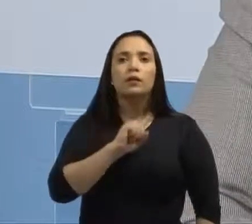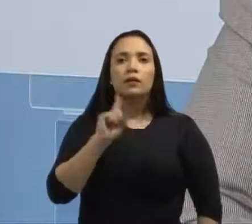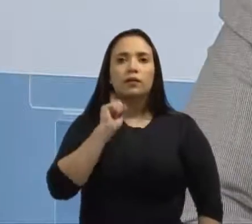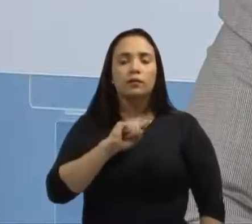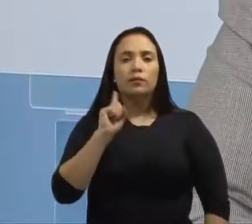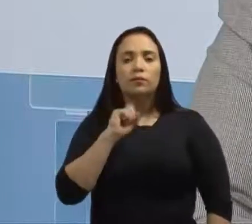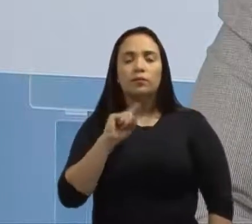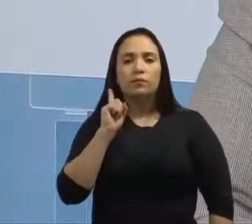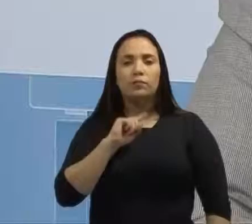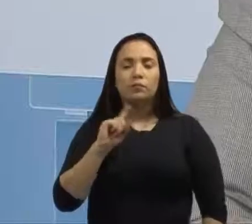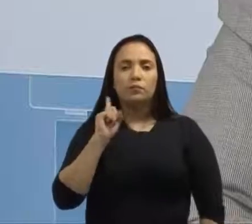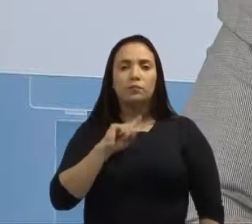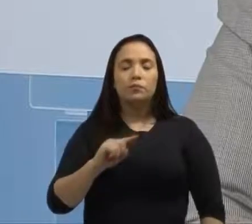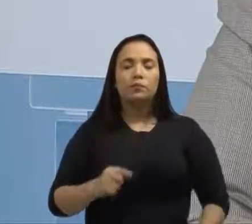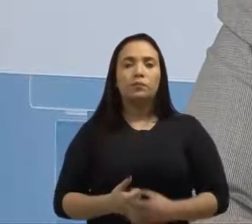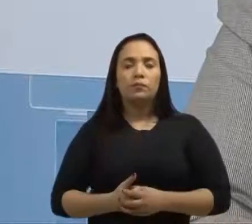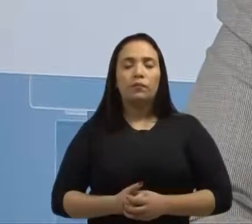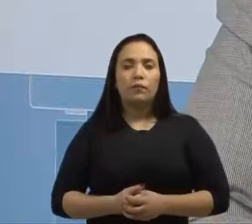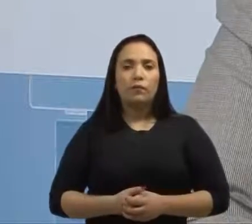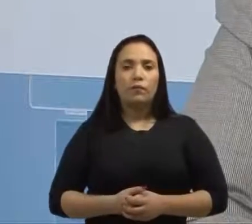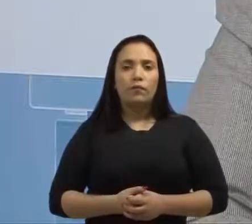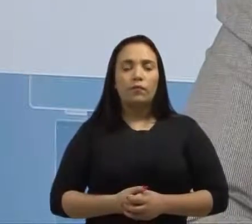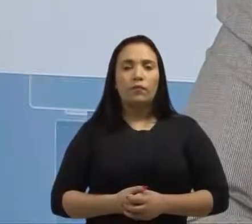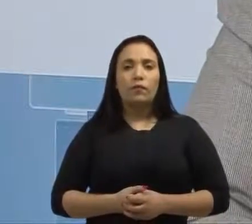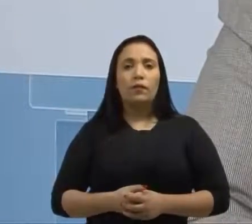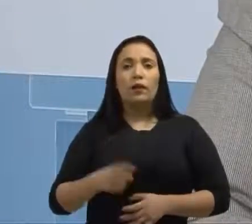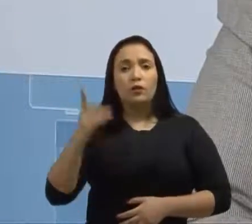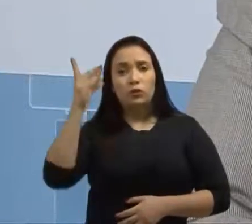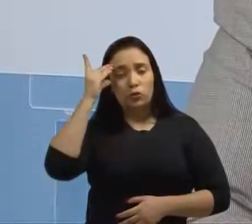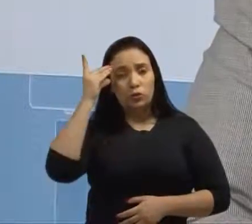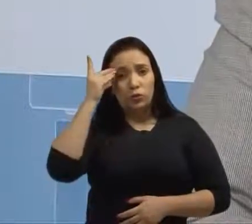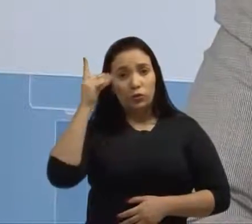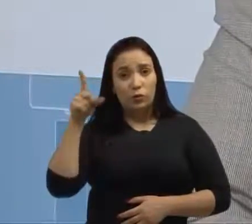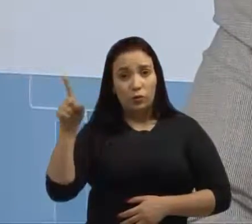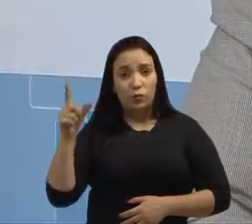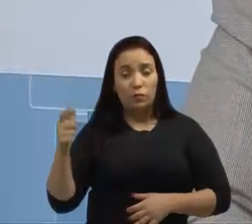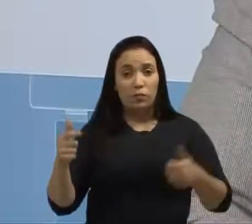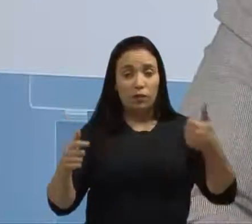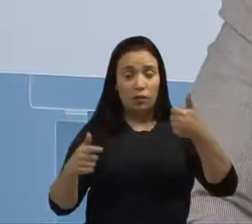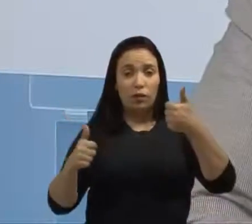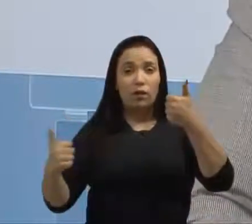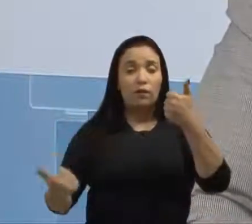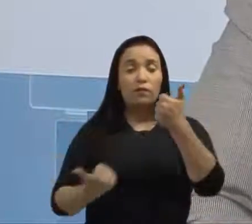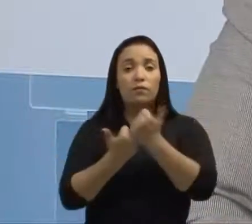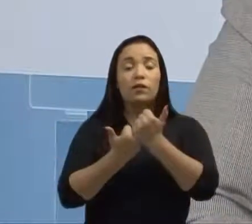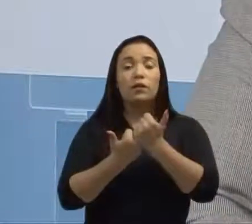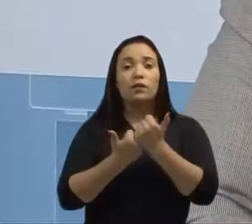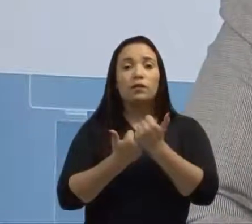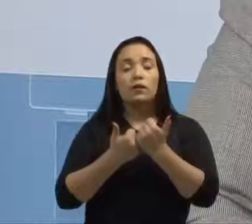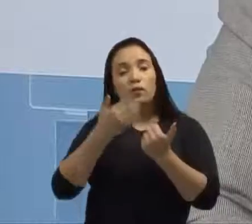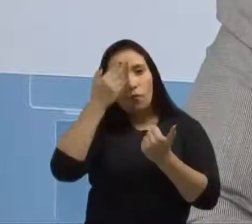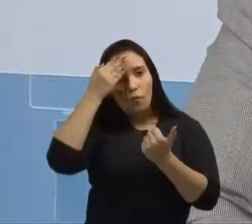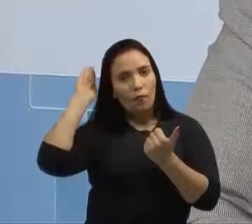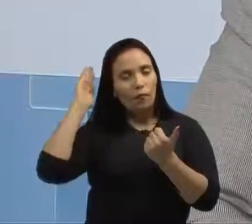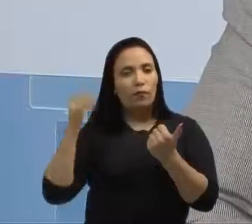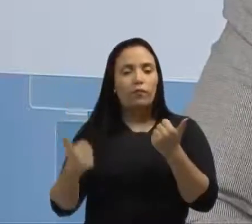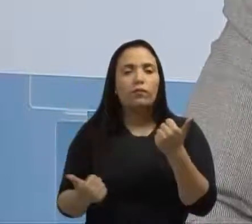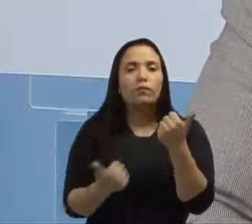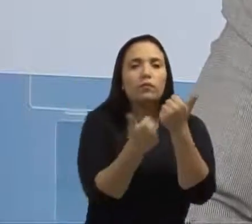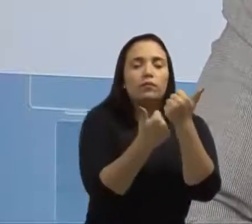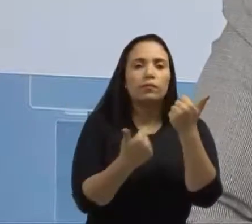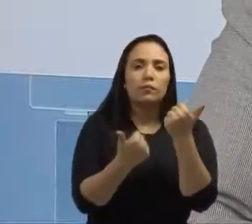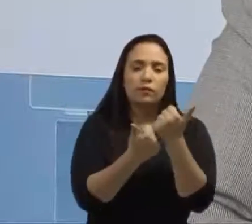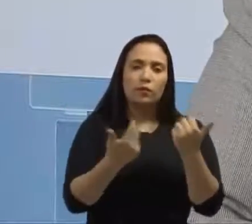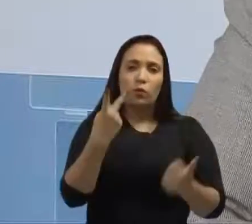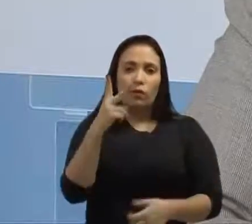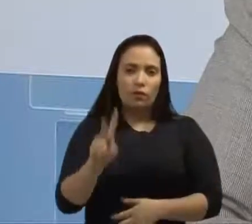Gerais. E para Dilma ele botou o Temer 2 vezes. Aí é de lascada, não, Jair? Concordo com você. Aí é muita ruindade